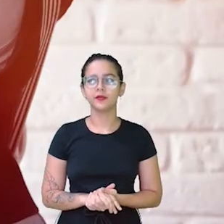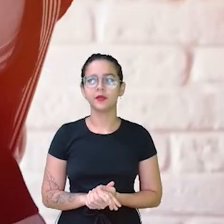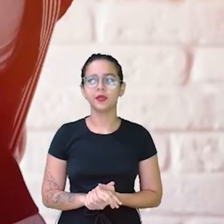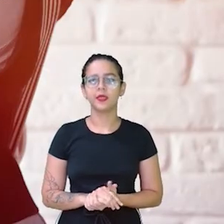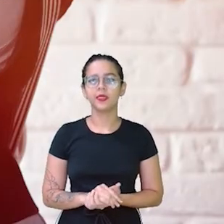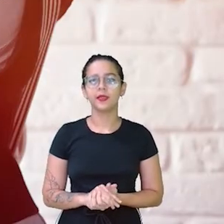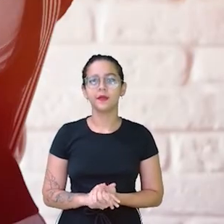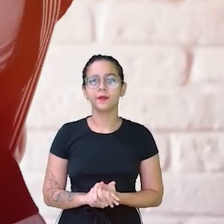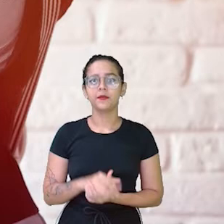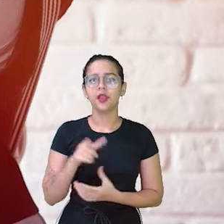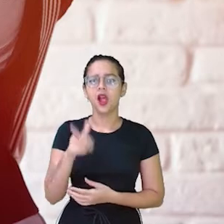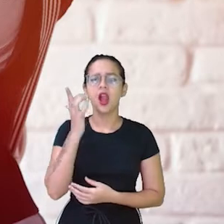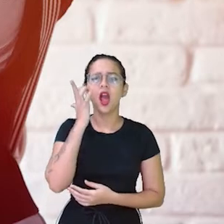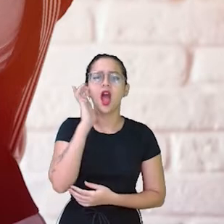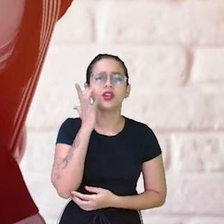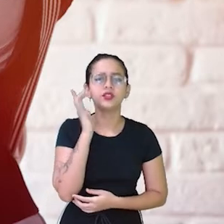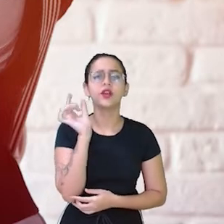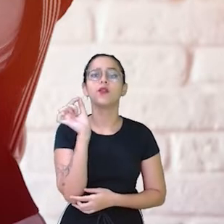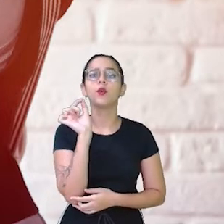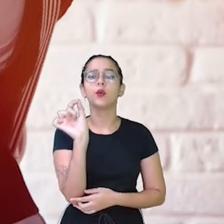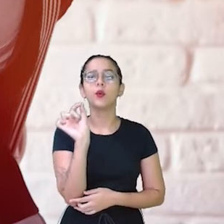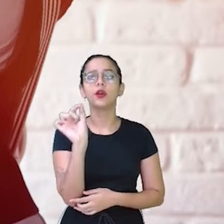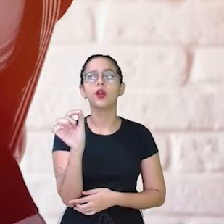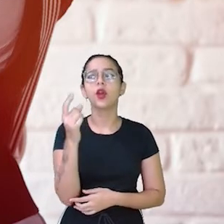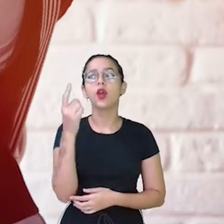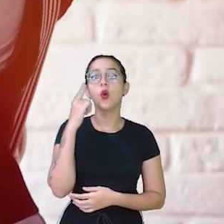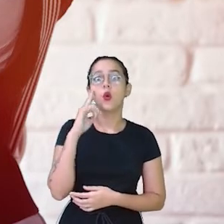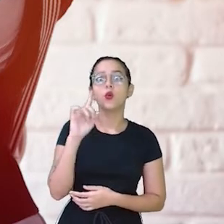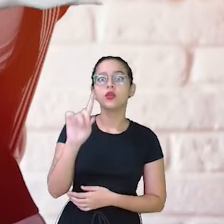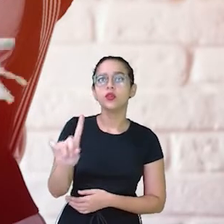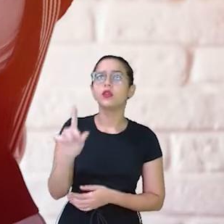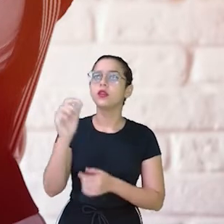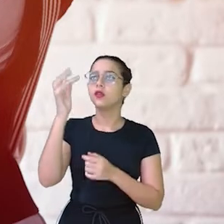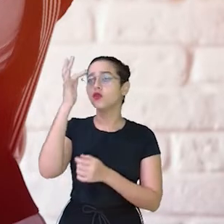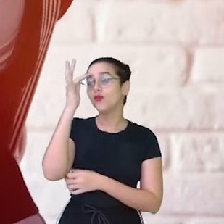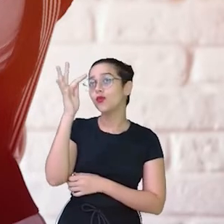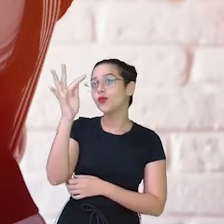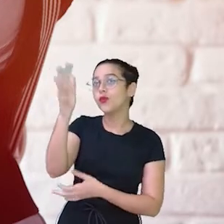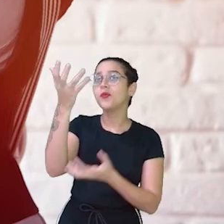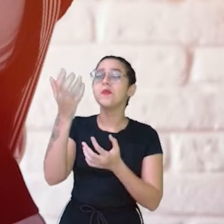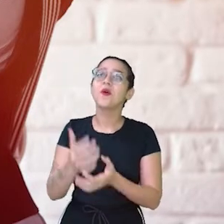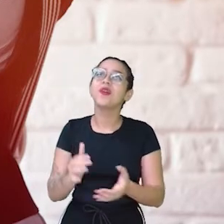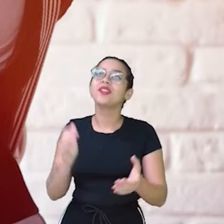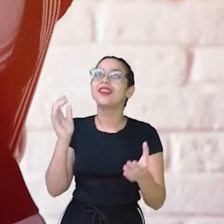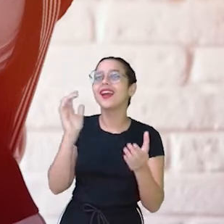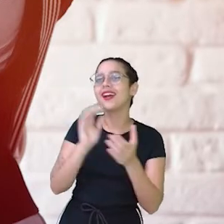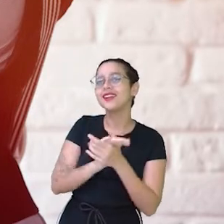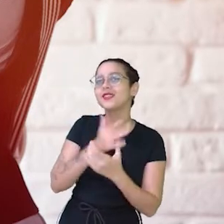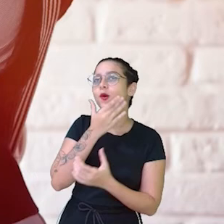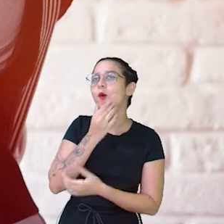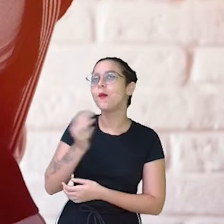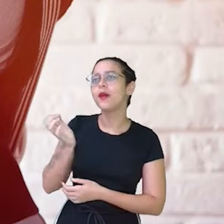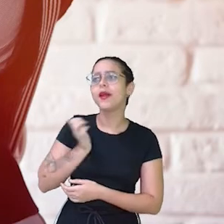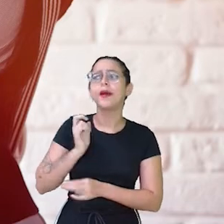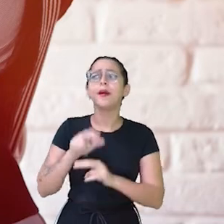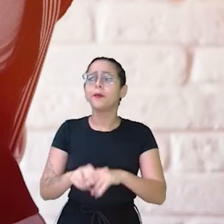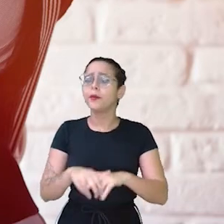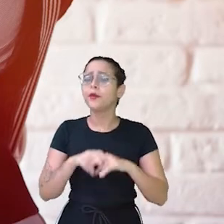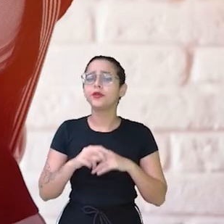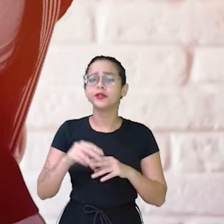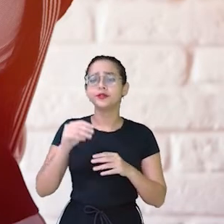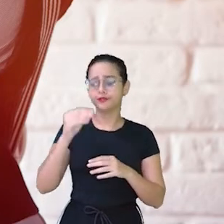E ela achava que um dia podia se casar com algum rapaz rico, por isso que ela não dava